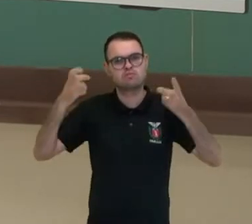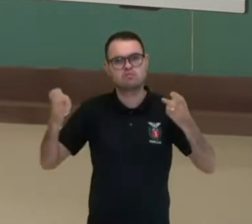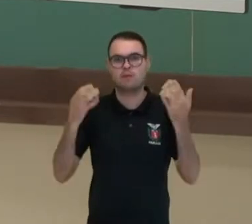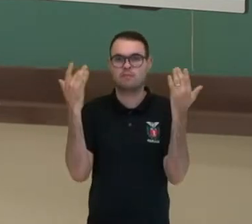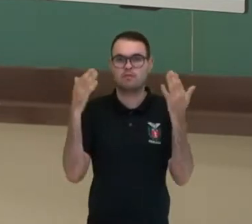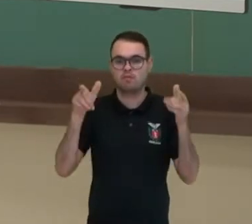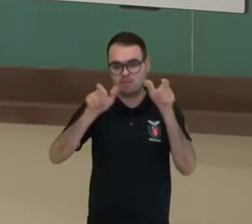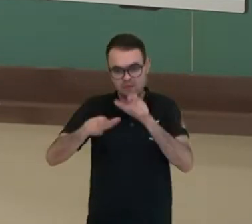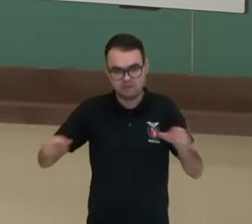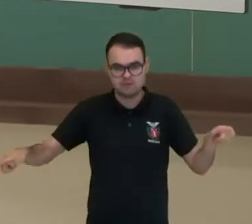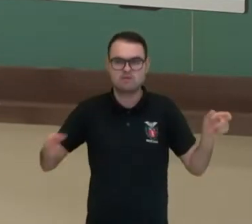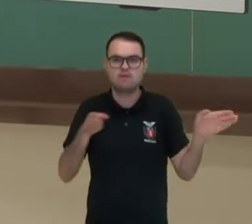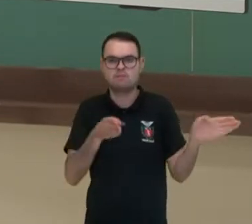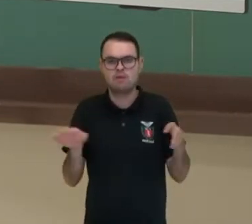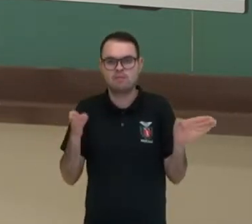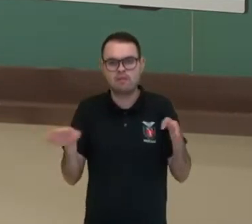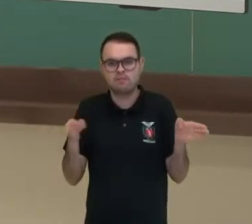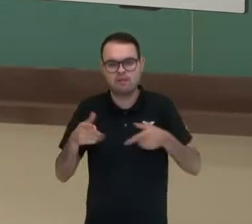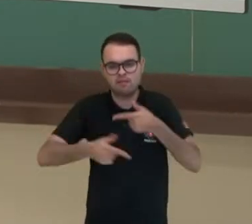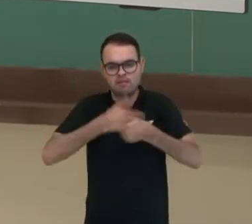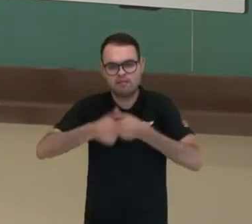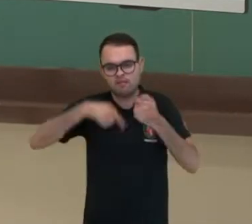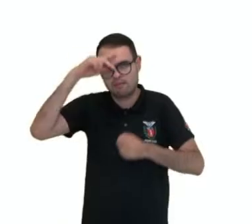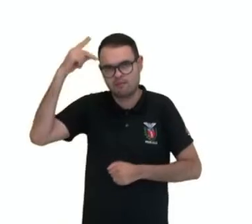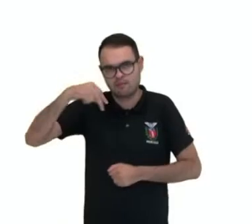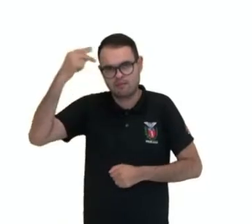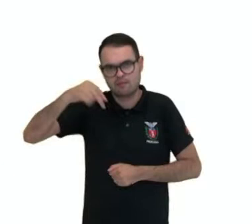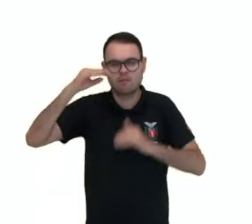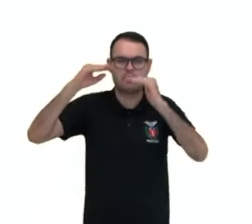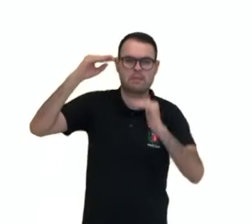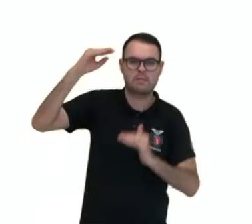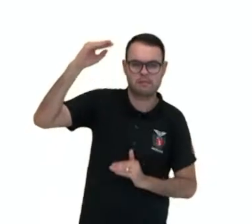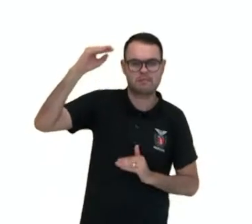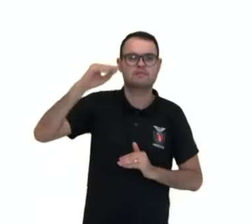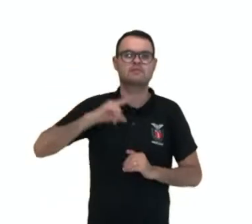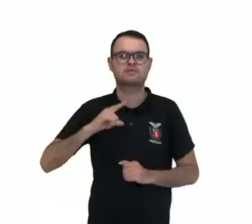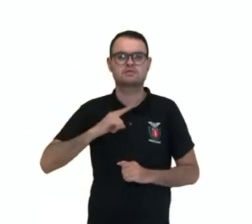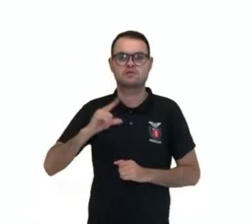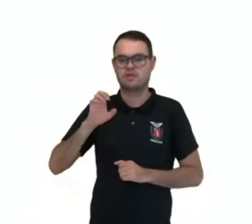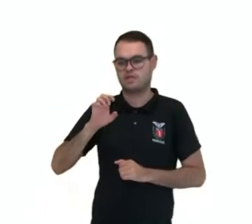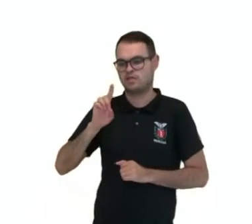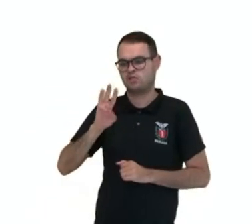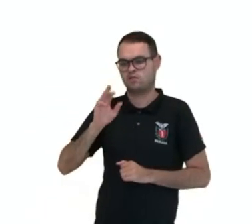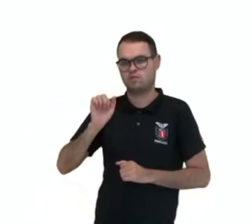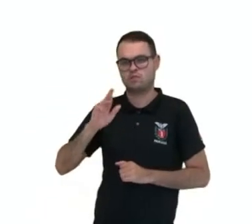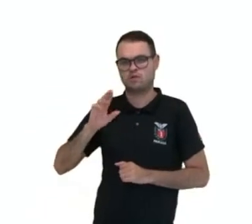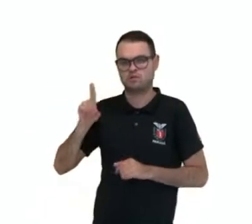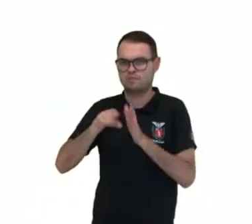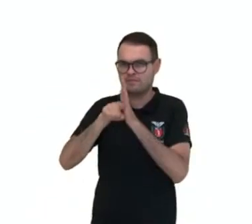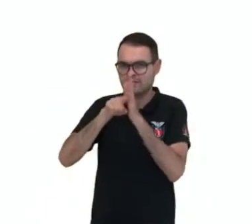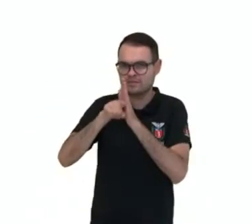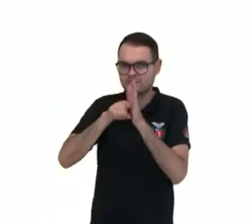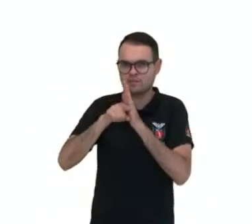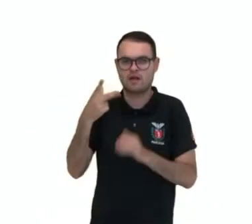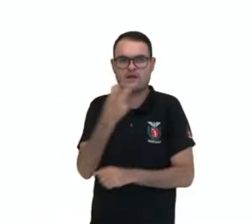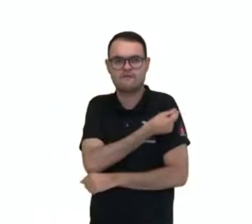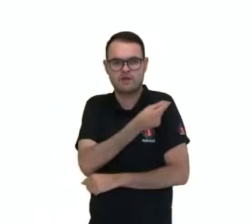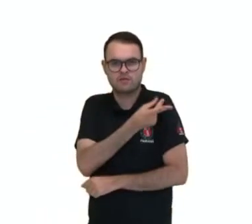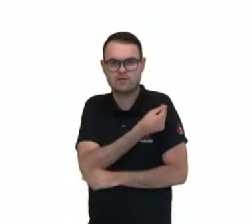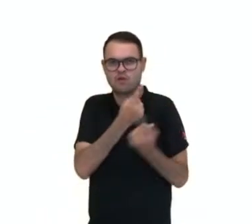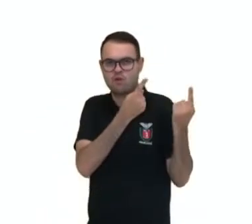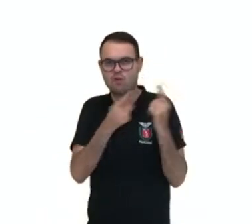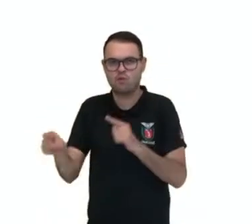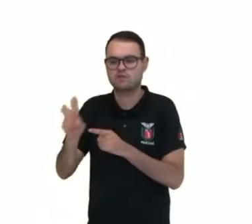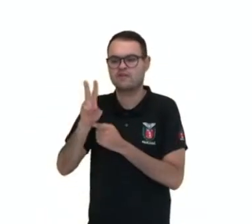as desigualdades sociais. Aqui a gente traz na tela a figura de Edward Jenner, que foi o pesquisador da vacina contra a varíola